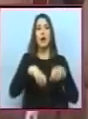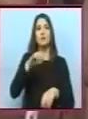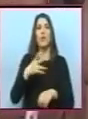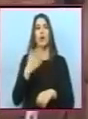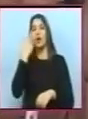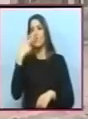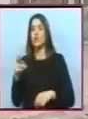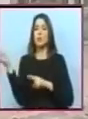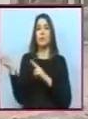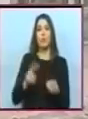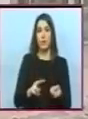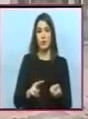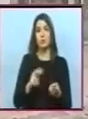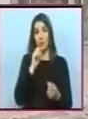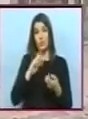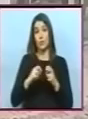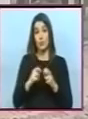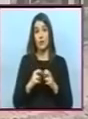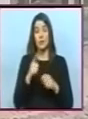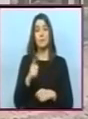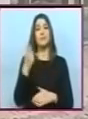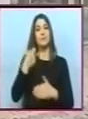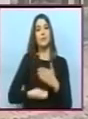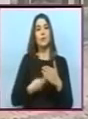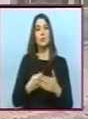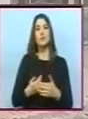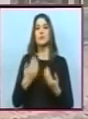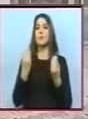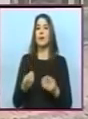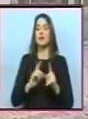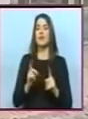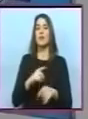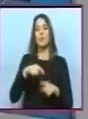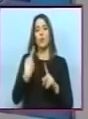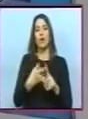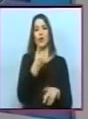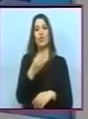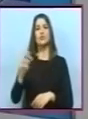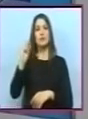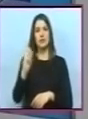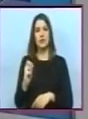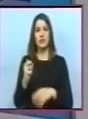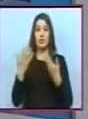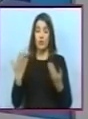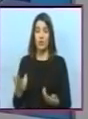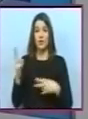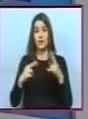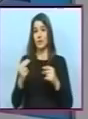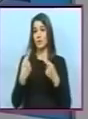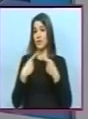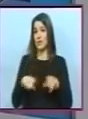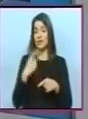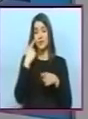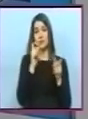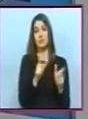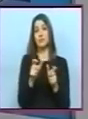pensões. A pouca eficácia da cobrança era apontada em 2003, agora a máquina fiscal é muito diferente e mais